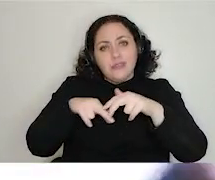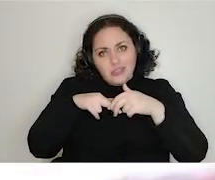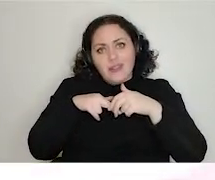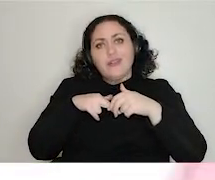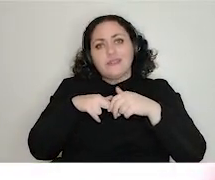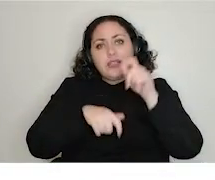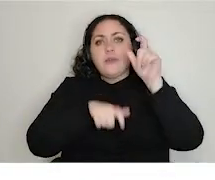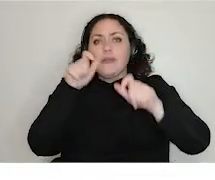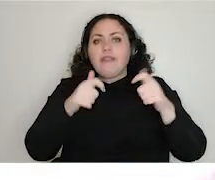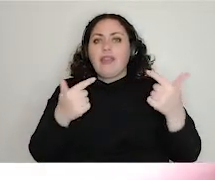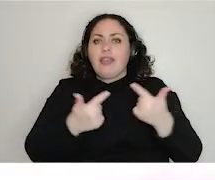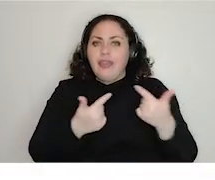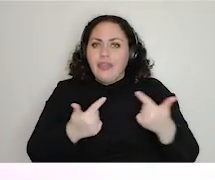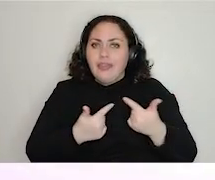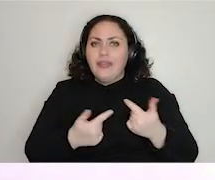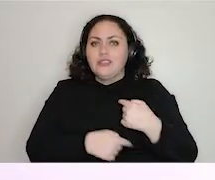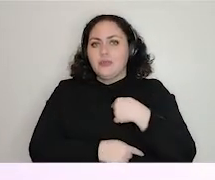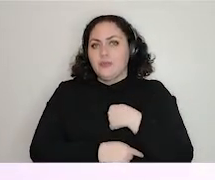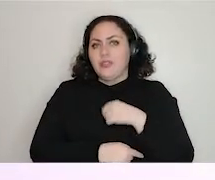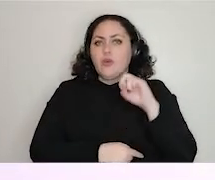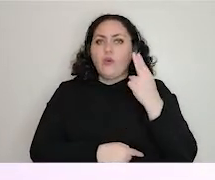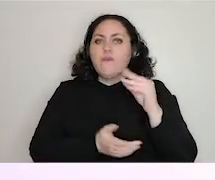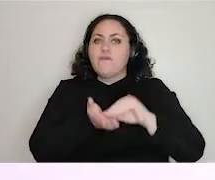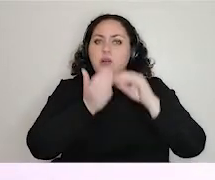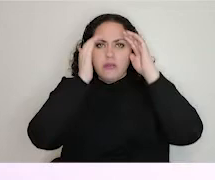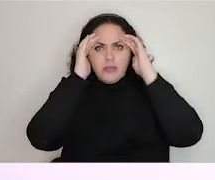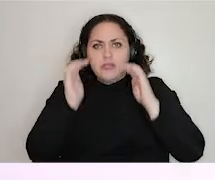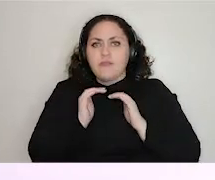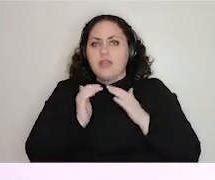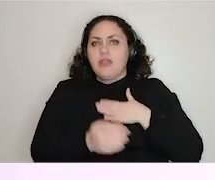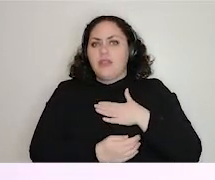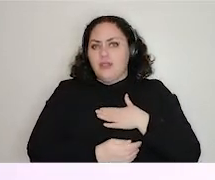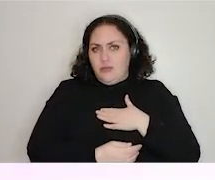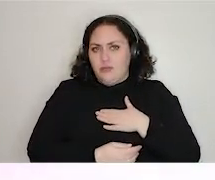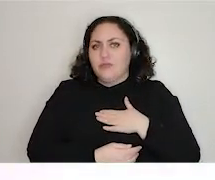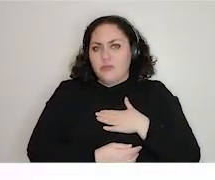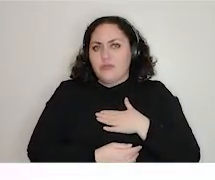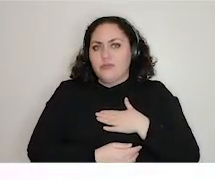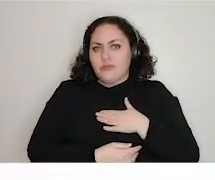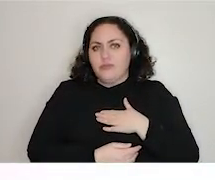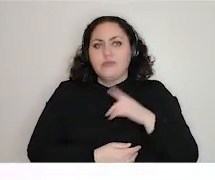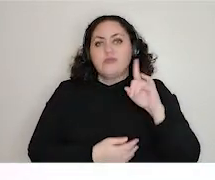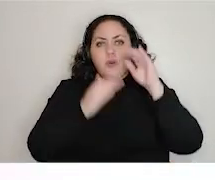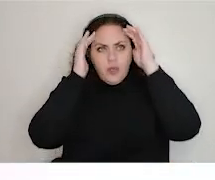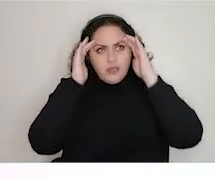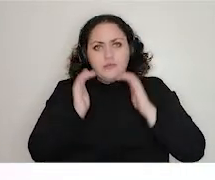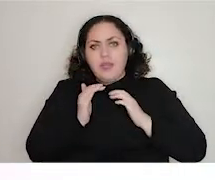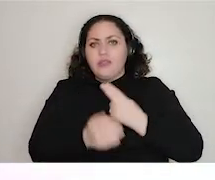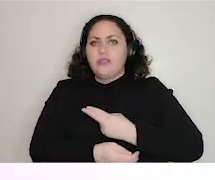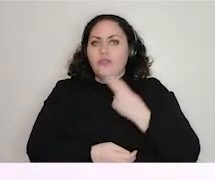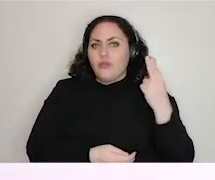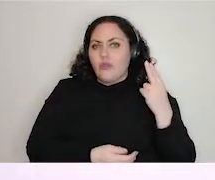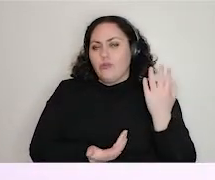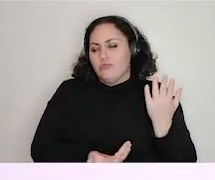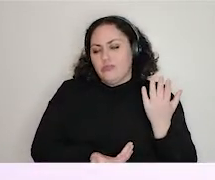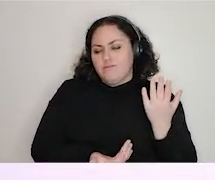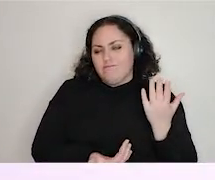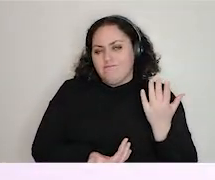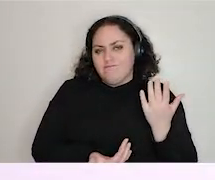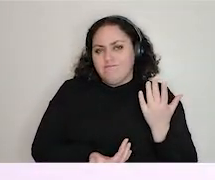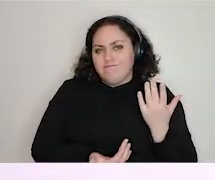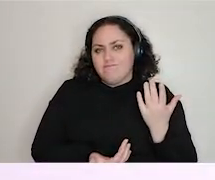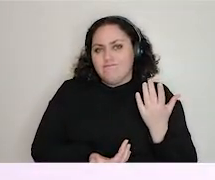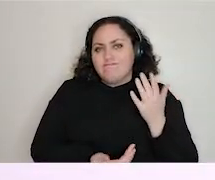série de situações que as pessoas tiraram sarro de mim ou me desrespeitaram de alguma maneira, não respeitaram meu nome,